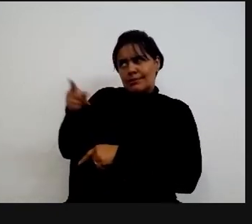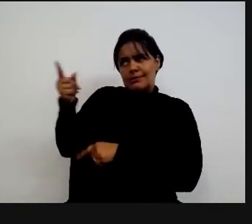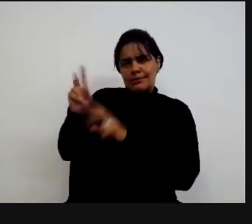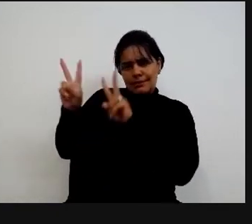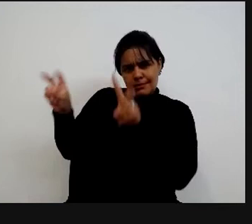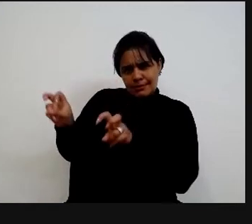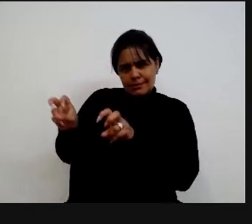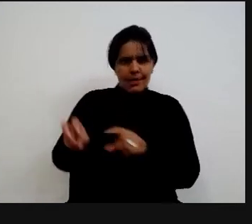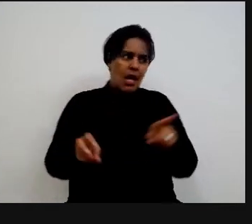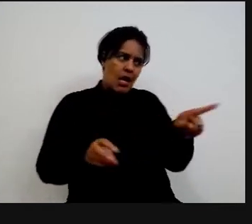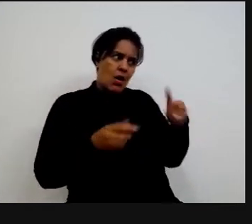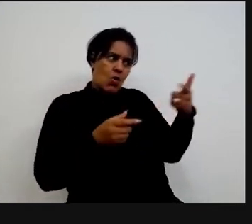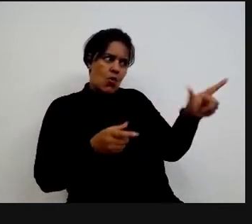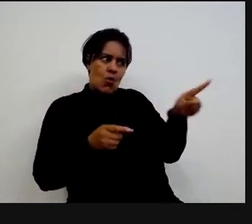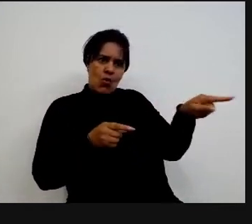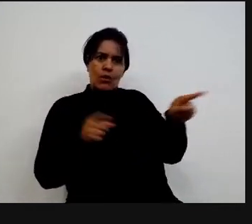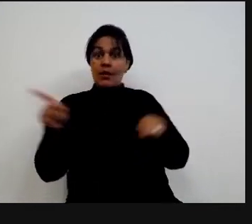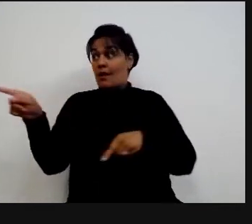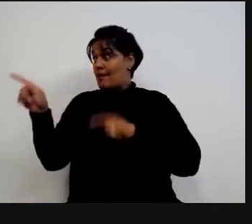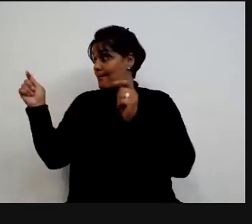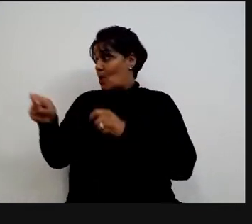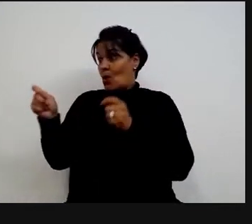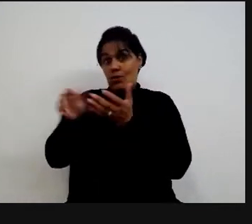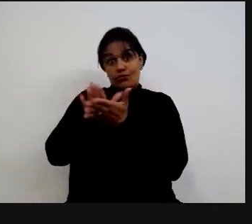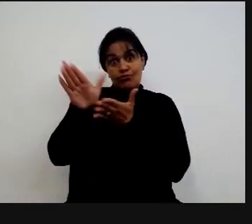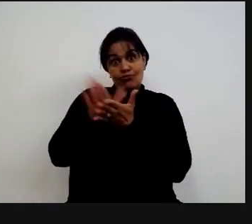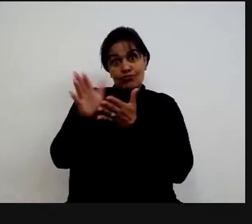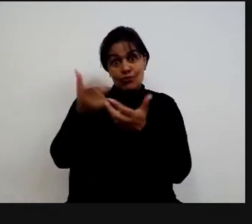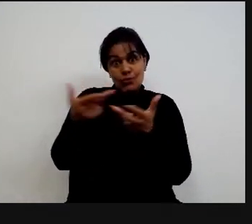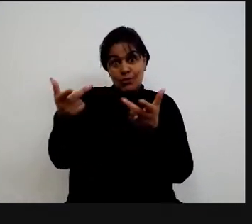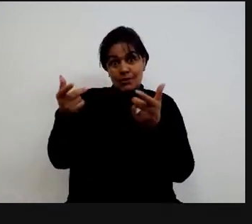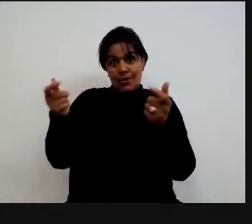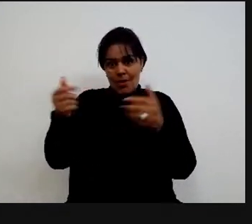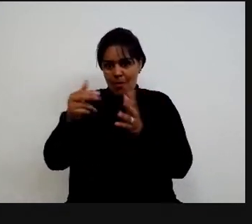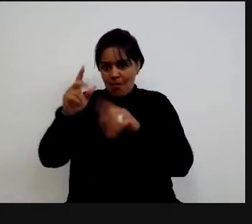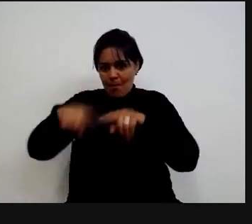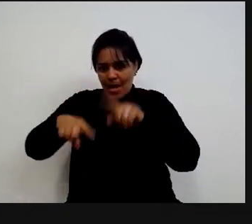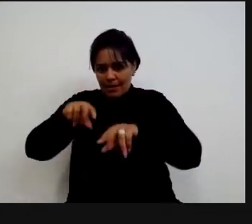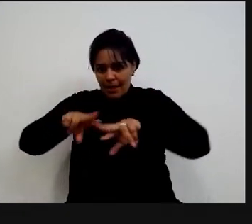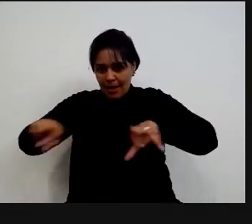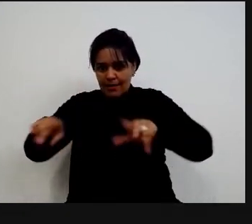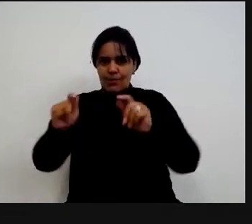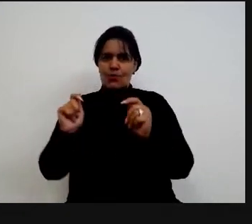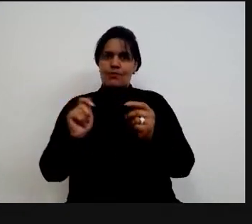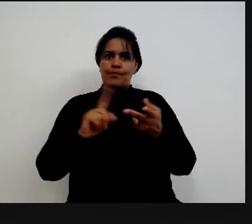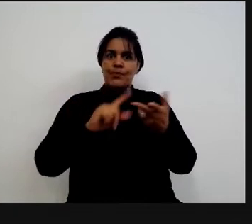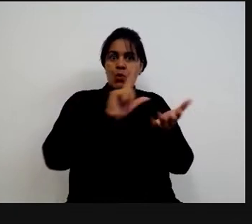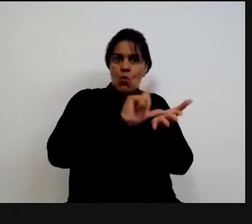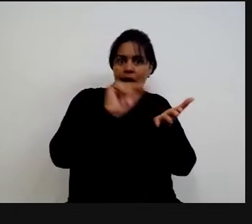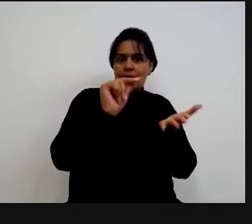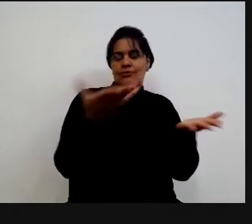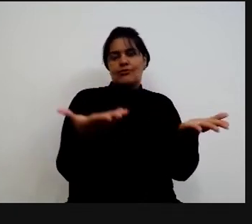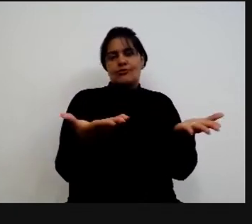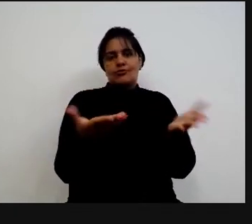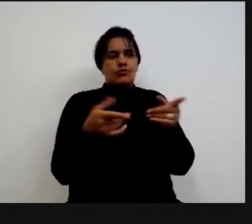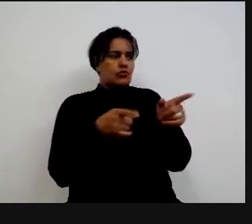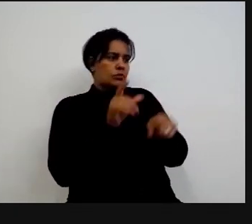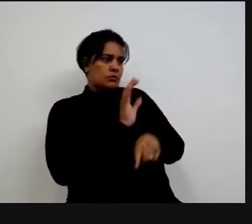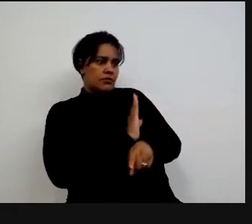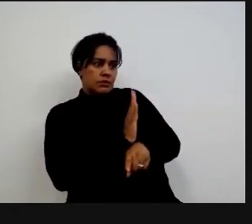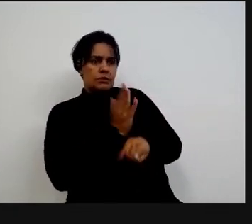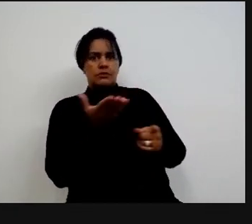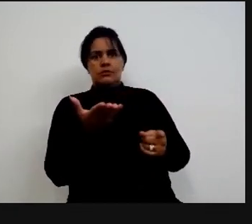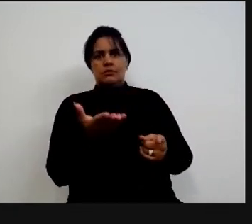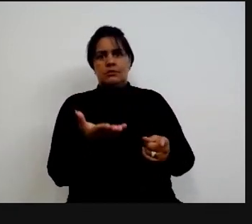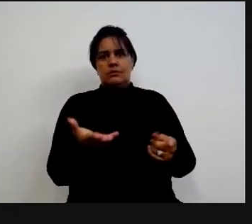pode fazer um material de capacitação, ele pode fazer um artigo, ele pode fazer um vídeo,